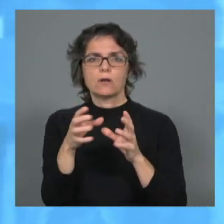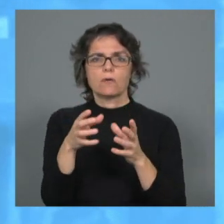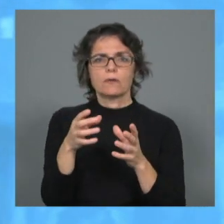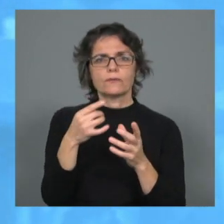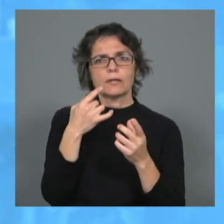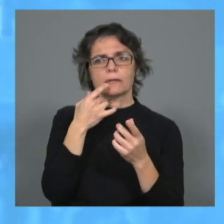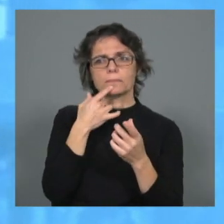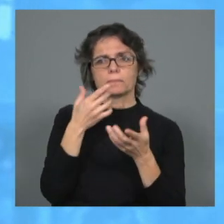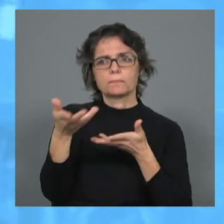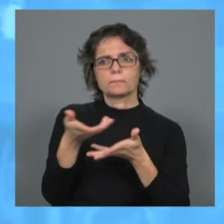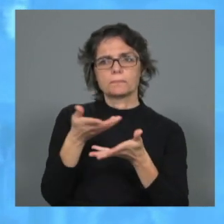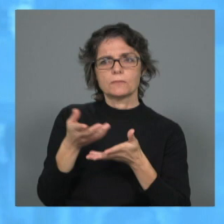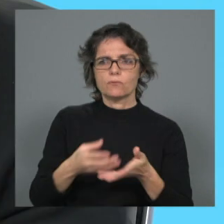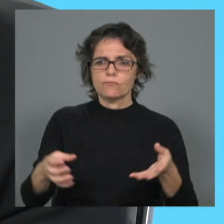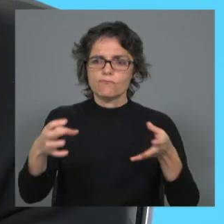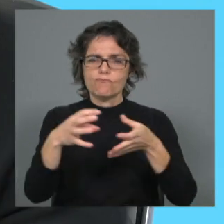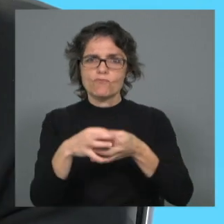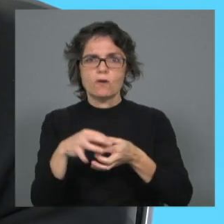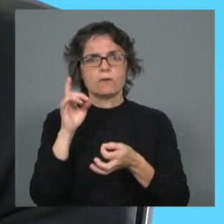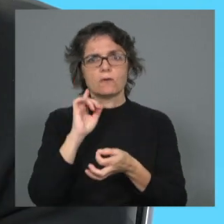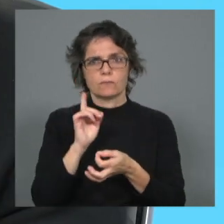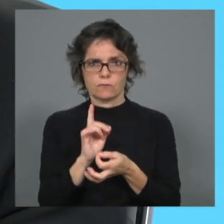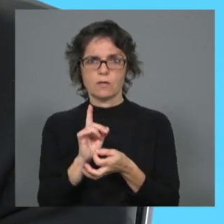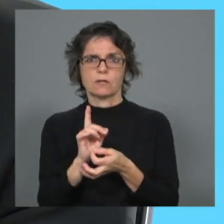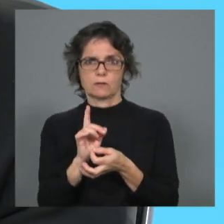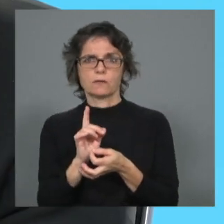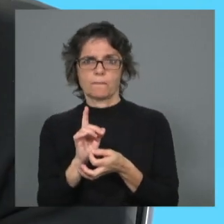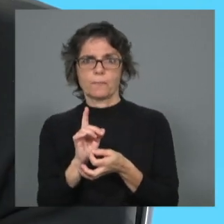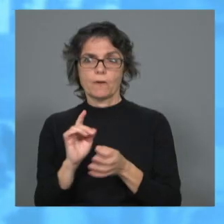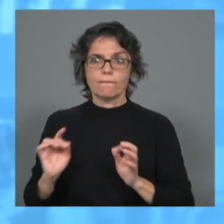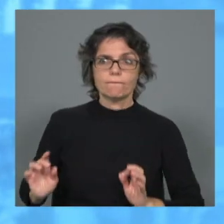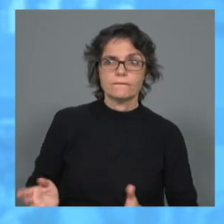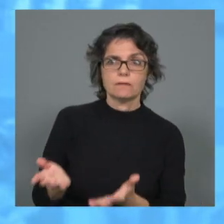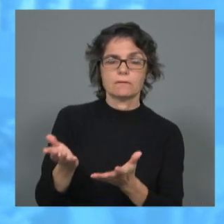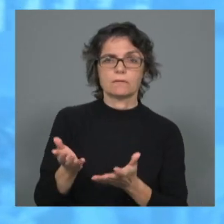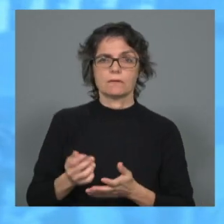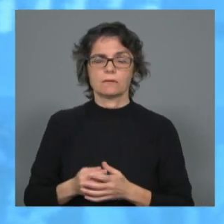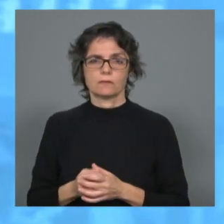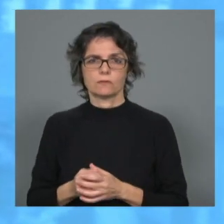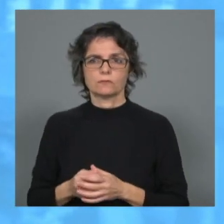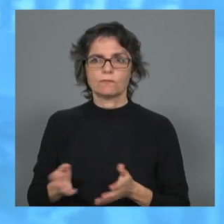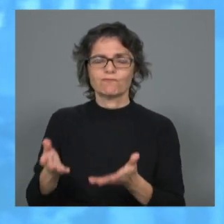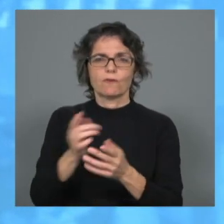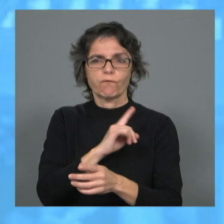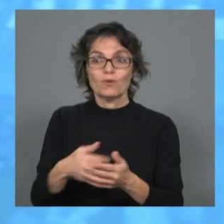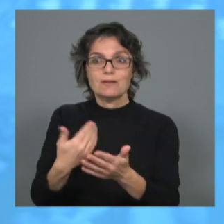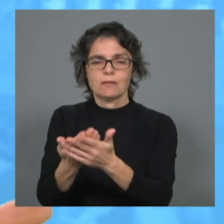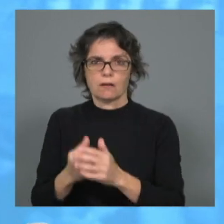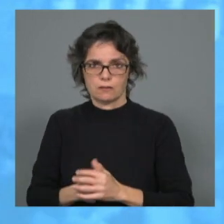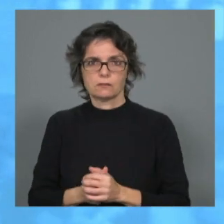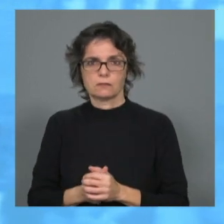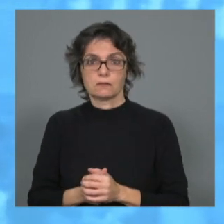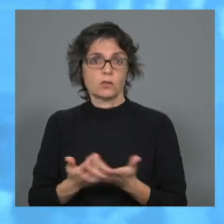pessoa que ele é, as suas características, não é? Estimulá-lo e envolvê-lo e motivá-lo, e isso só se consegue não apenas